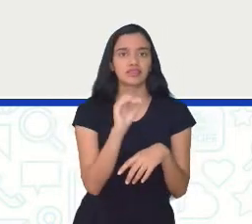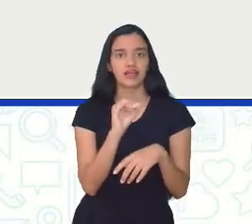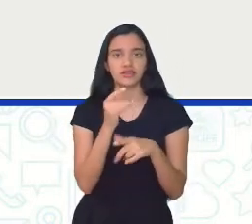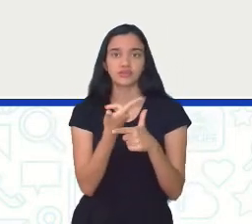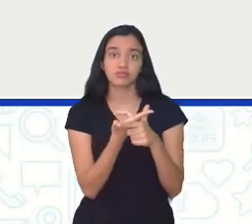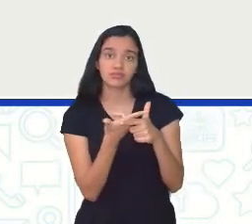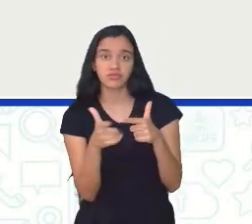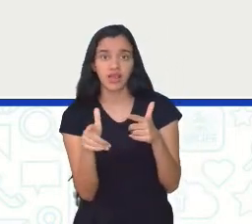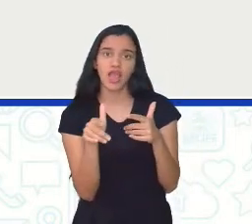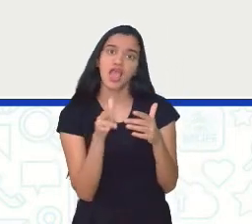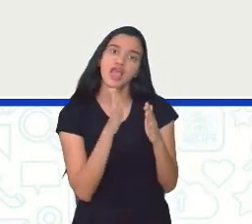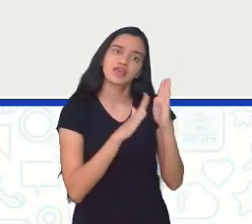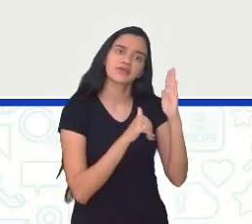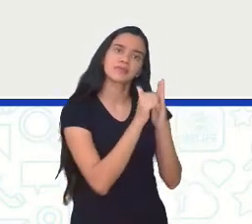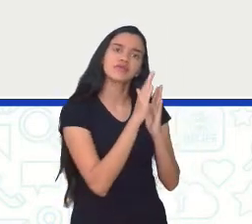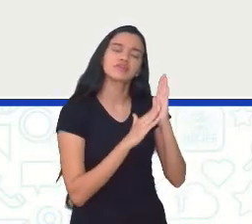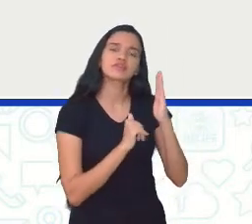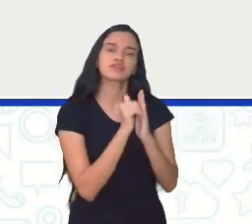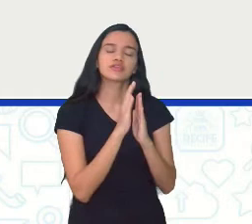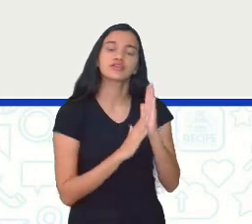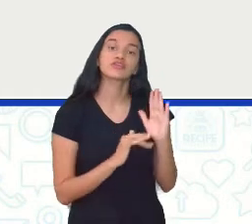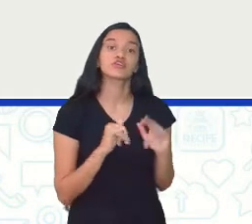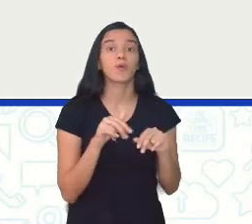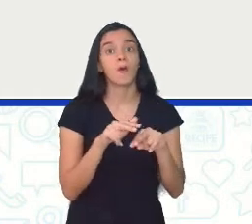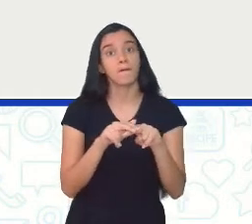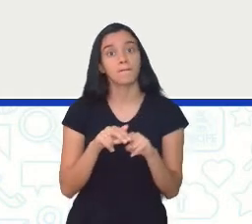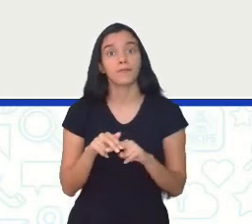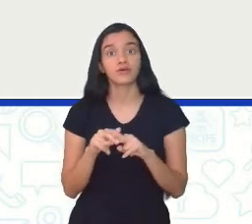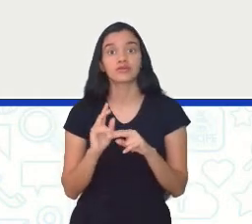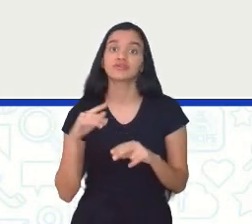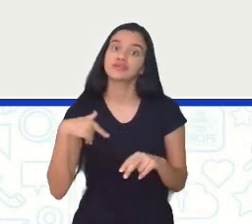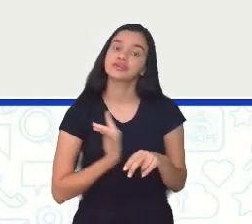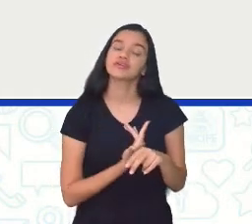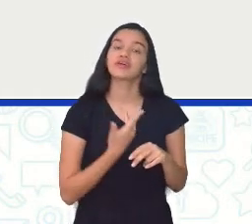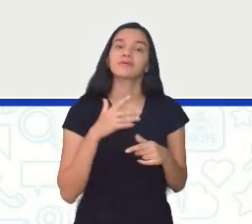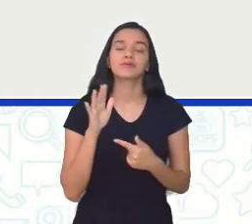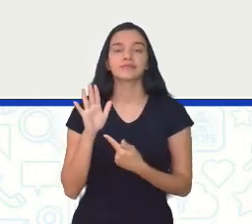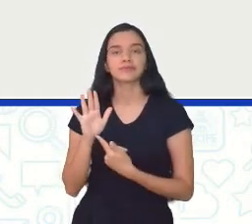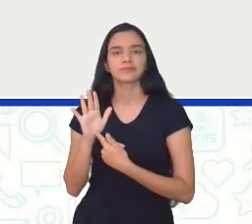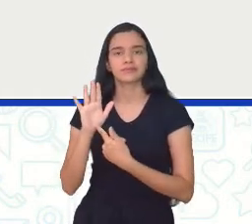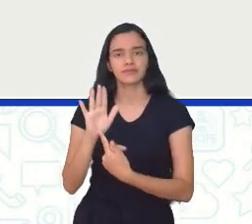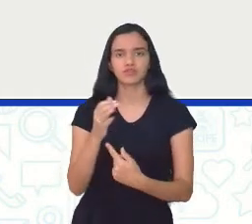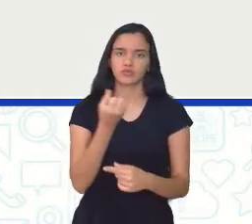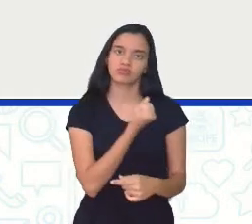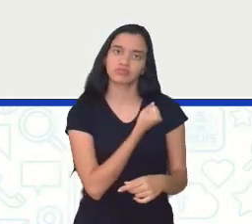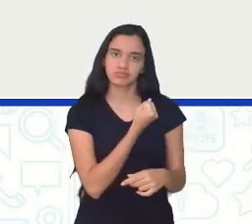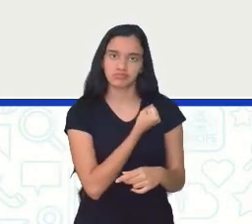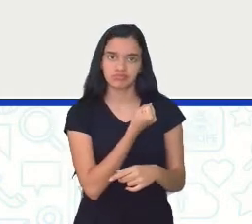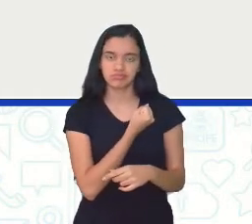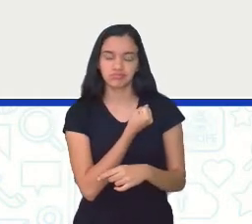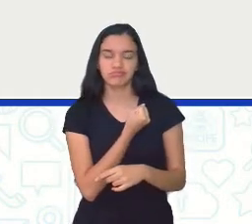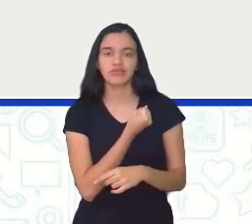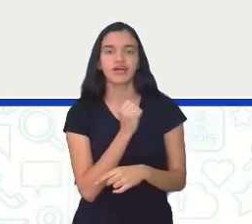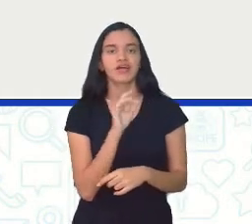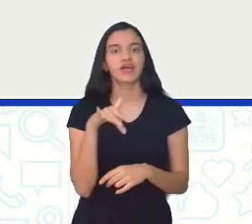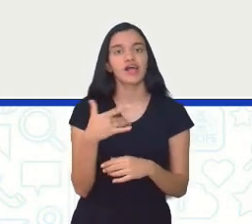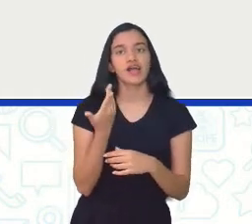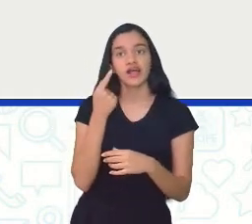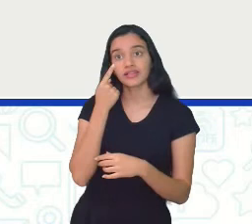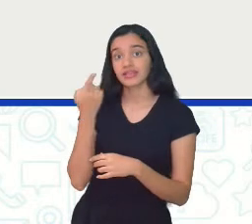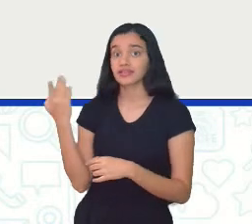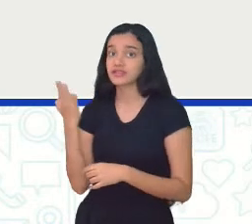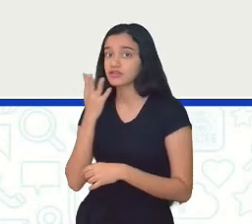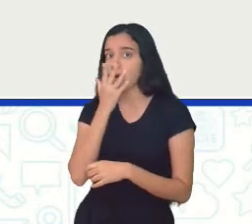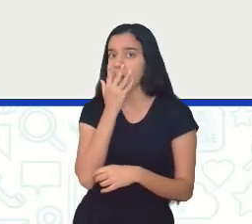e pintado apenas uma parte. Por isso que a minha representação numérica dessa